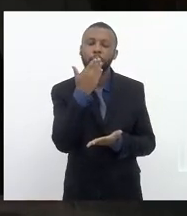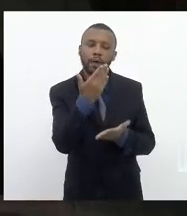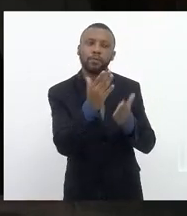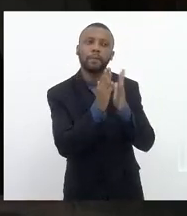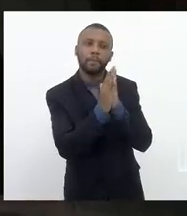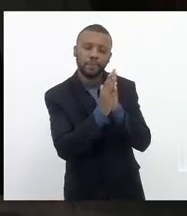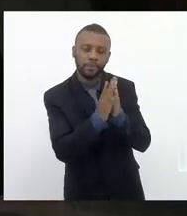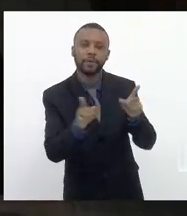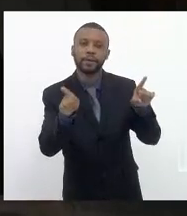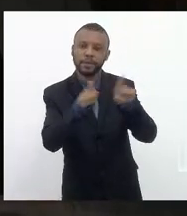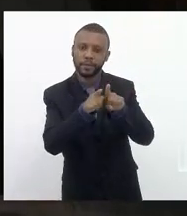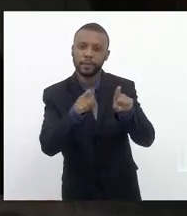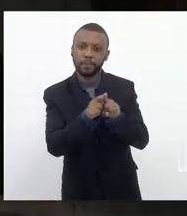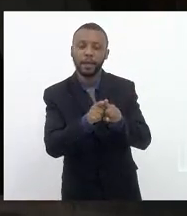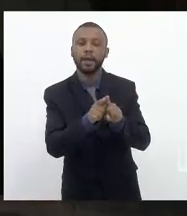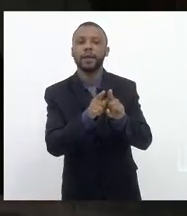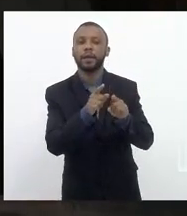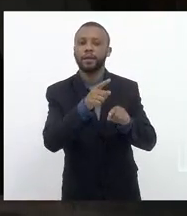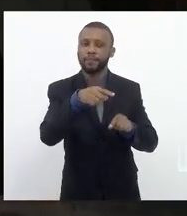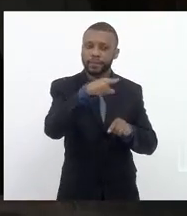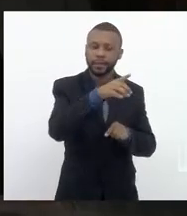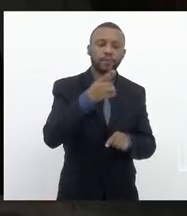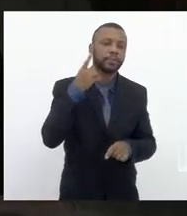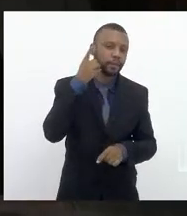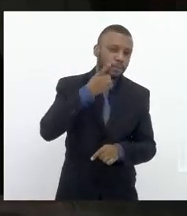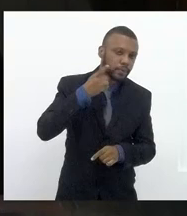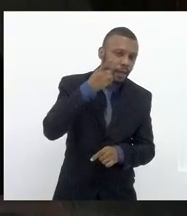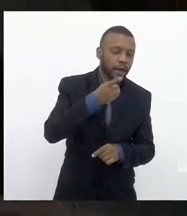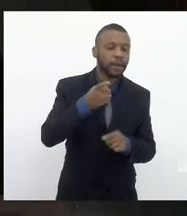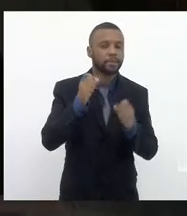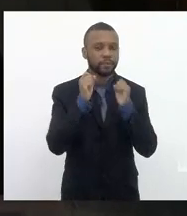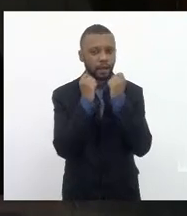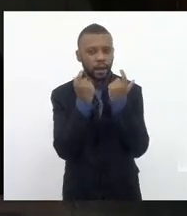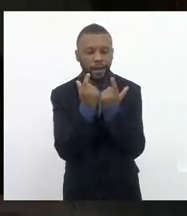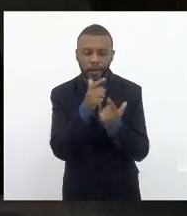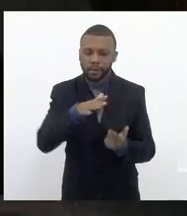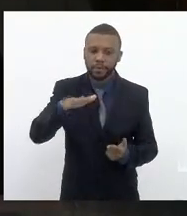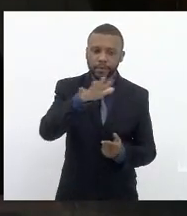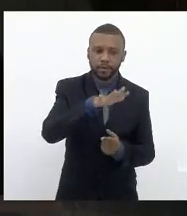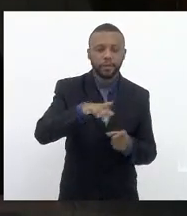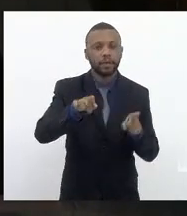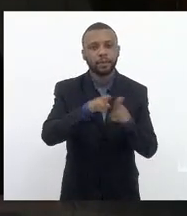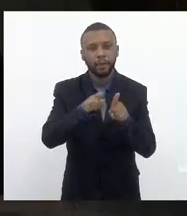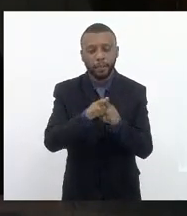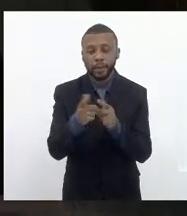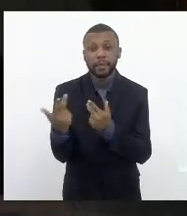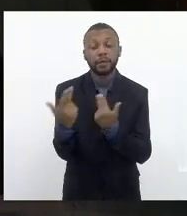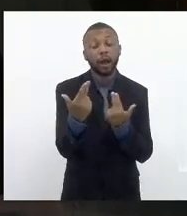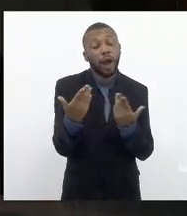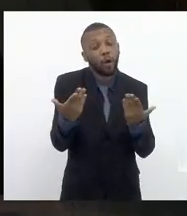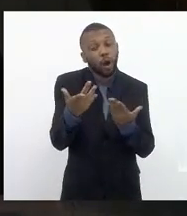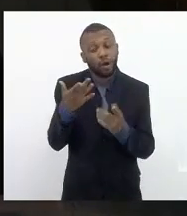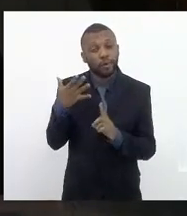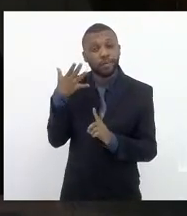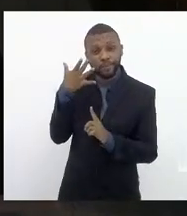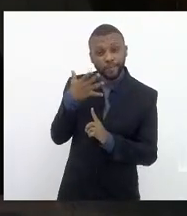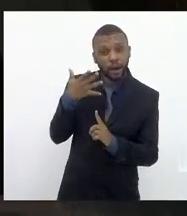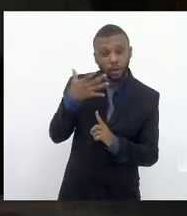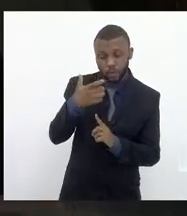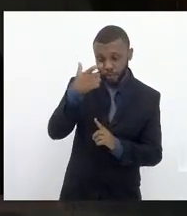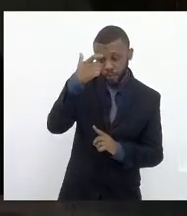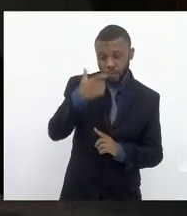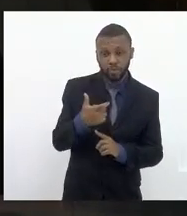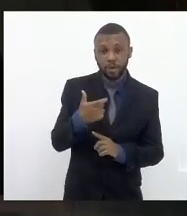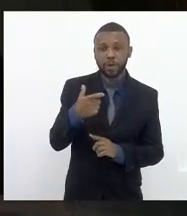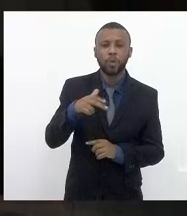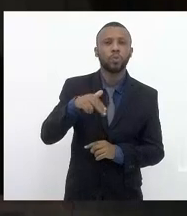que também esta casa e os seus deputados sejam também E aí eu falo como